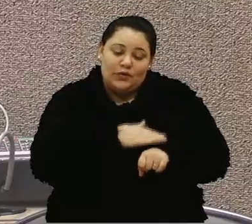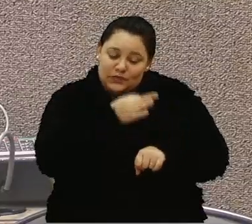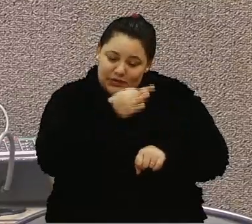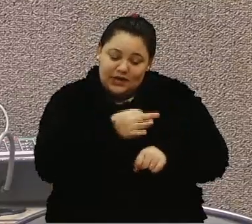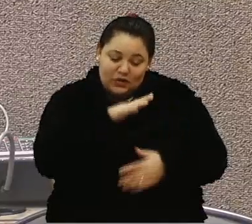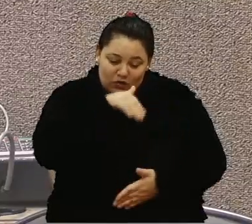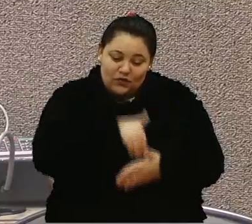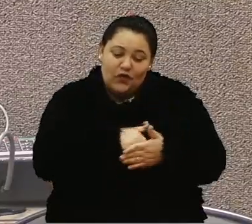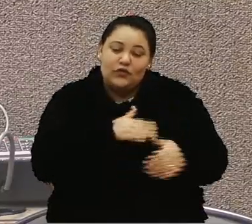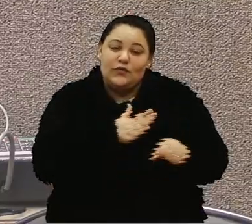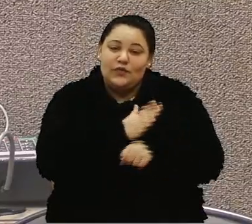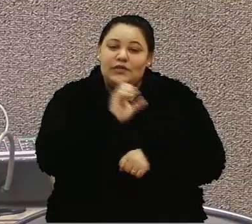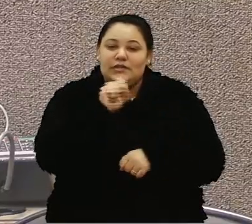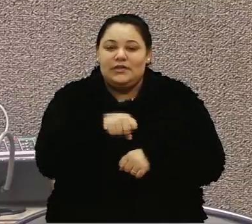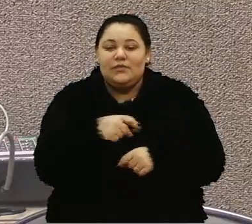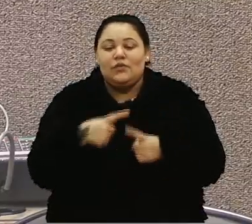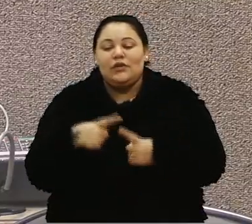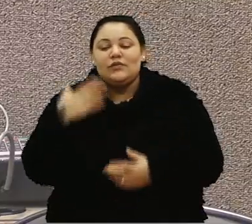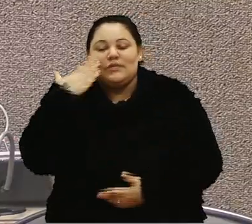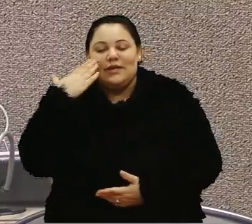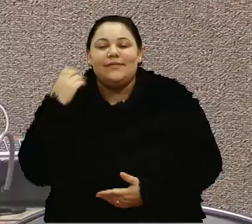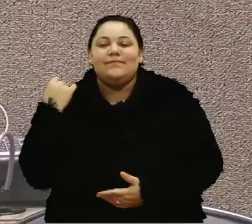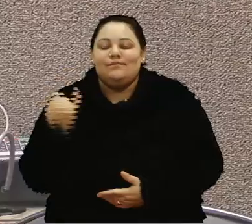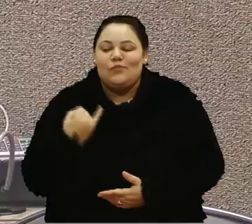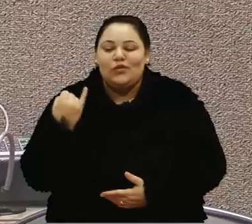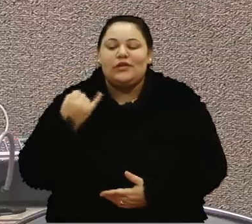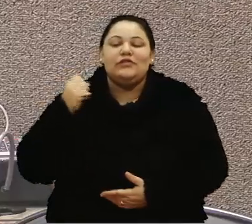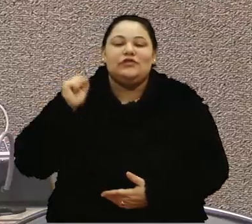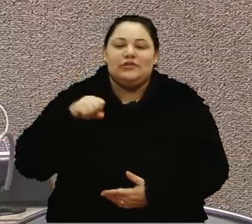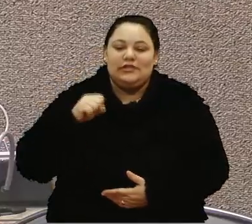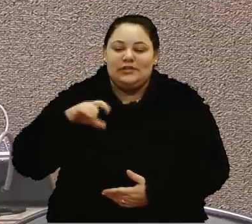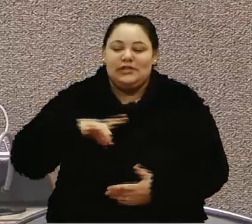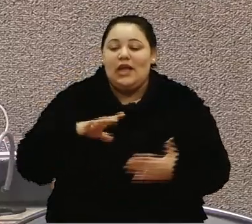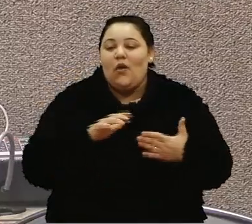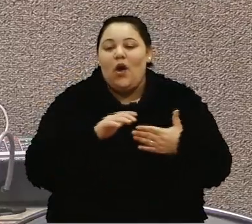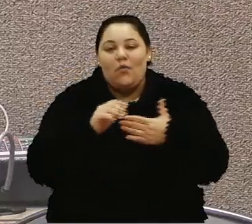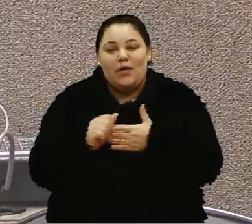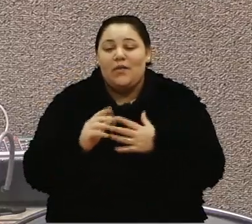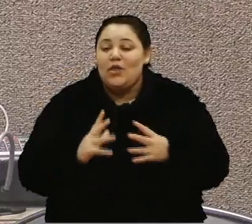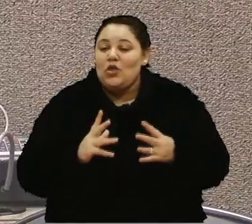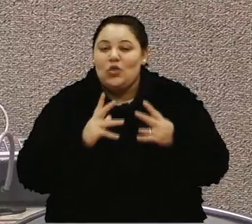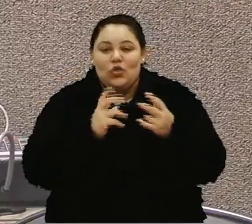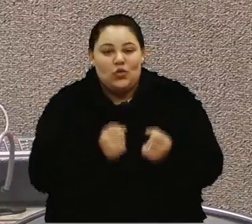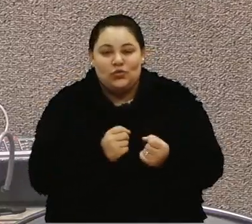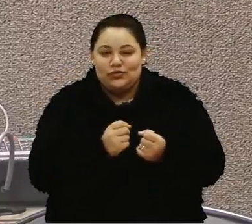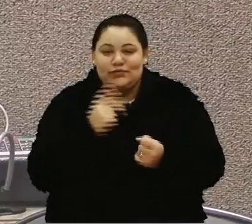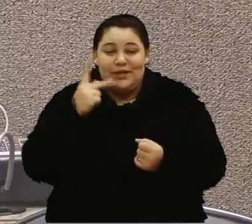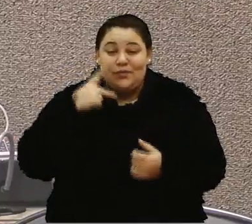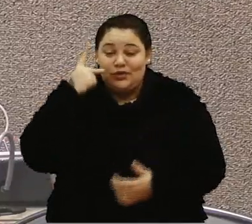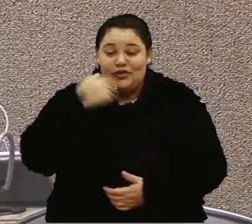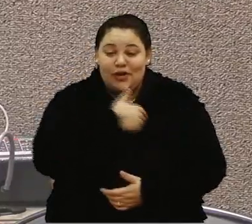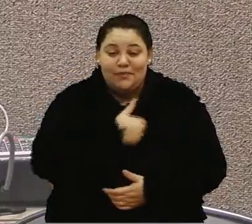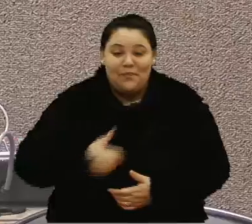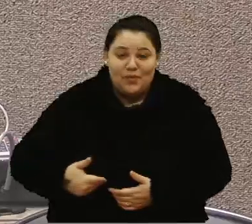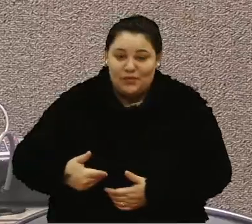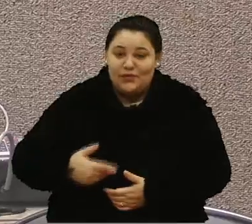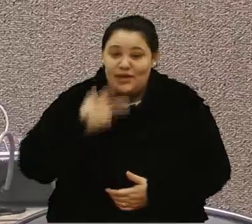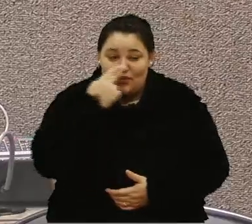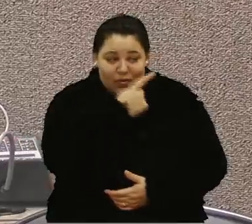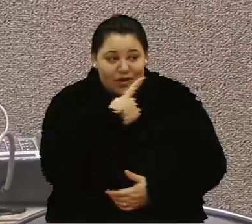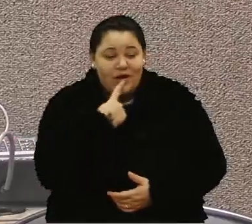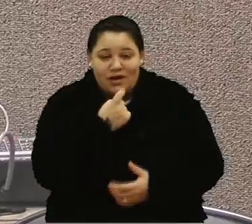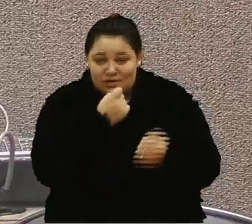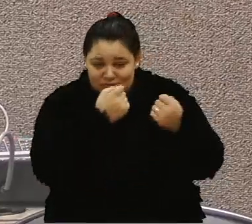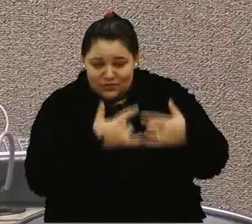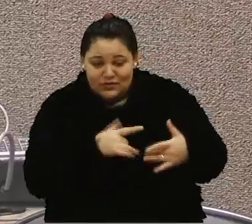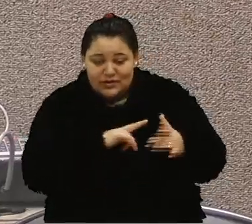oportuno votarei a favor por saber dessa importância que tem o acompanhamento das políticas públicas, como bem a senhora colocou. Tem